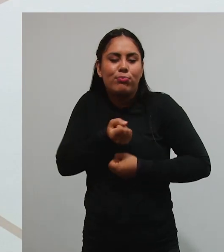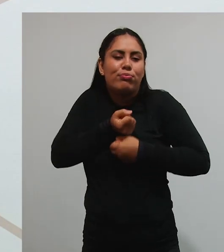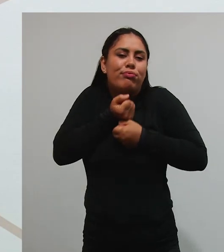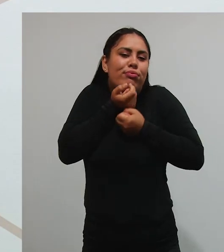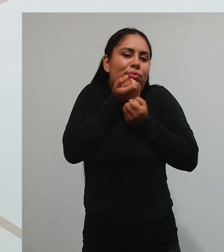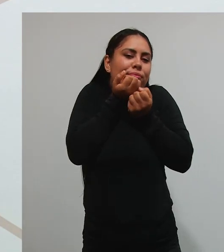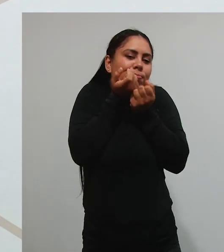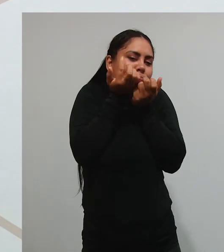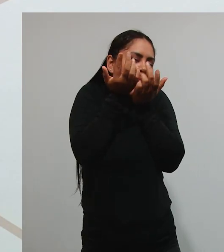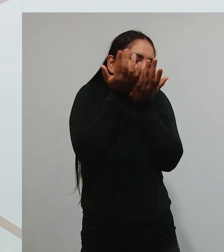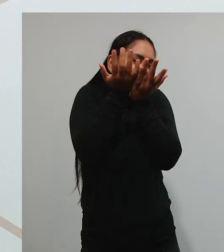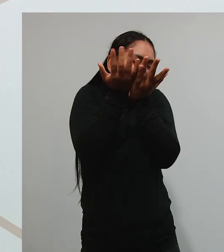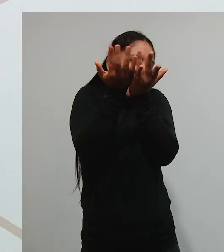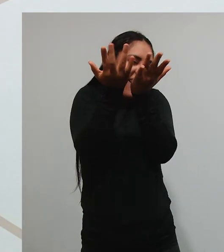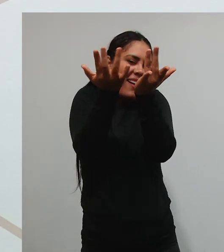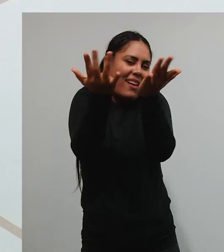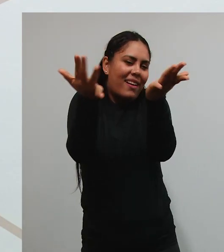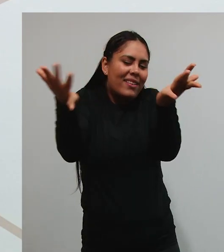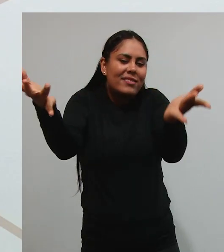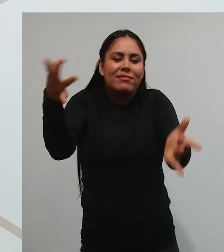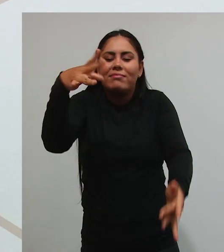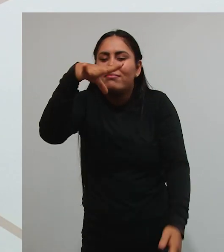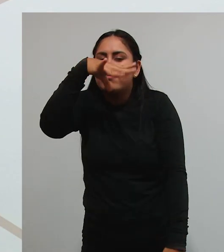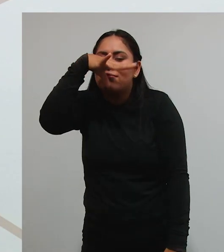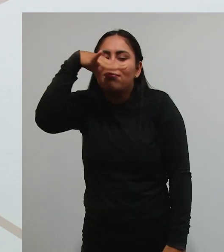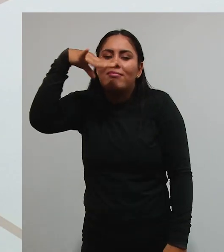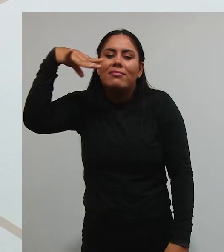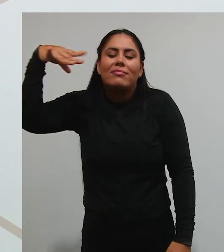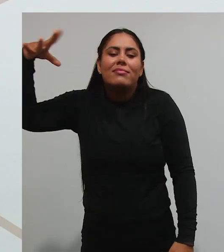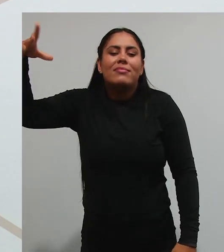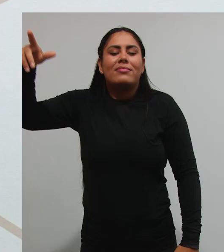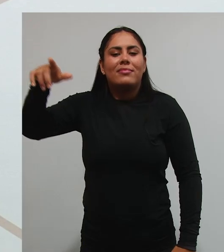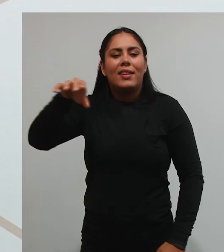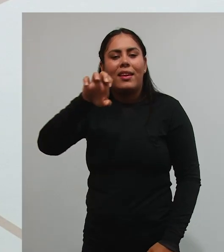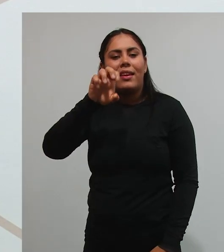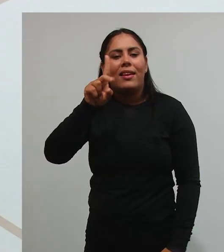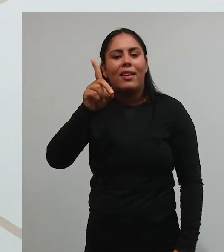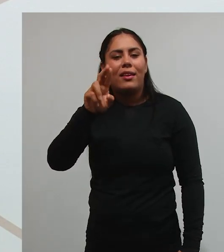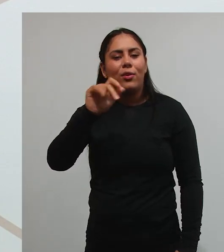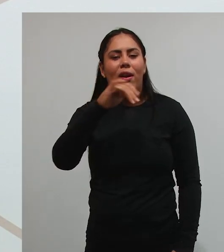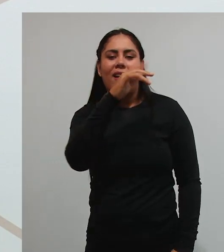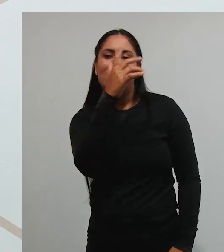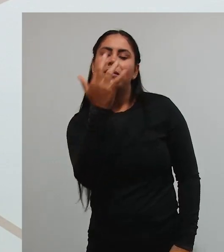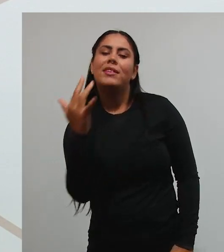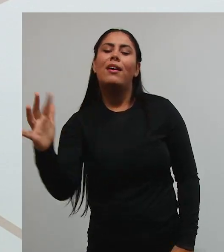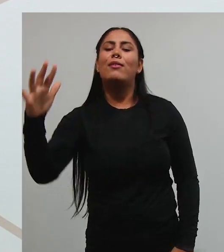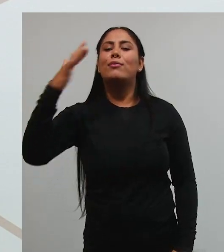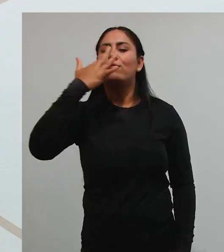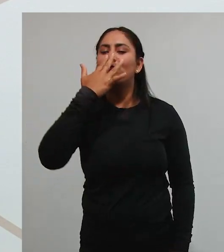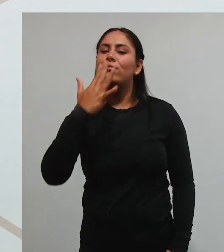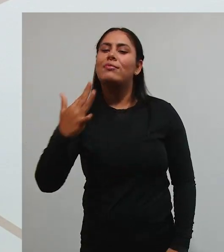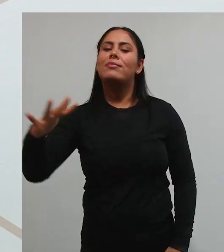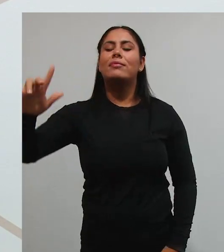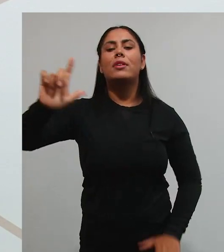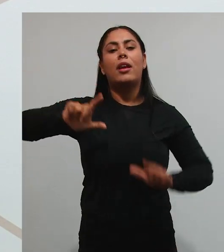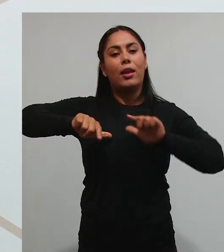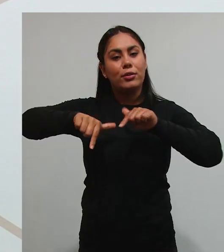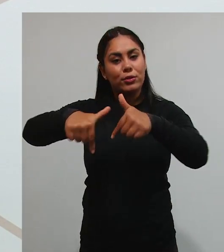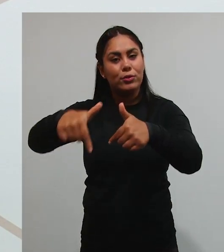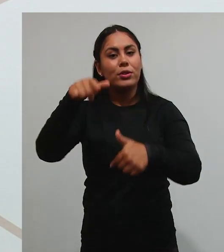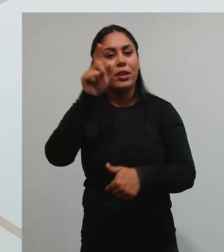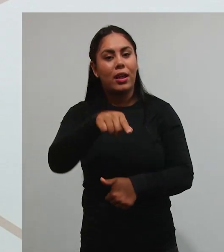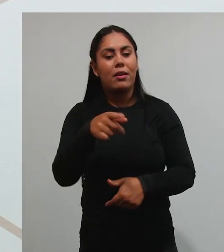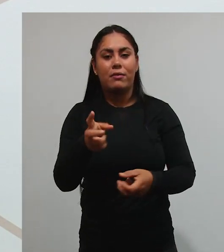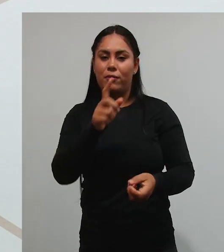transmite, ela exala o cheiro da educação. ela pratica, ela age, em suas